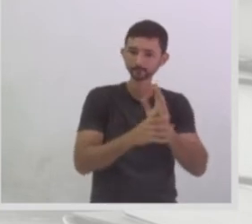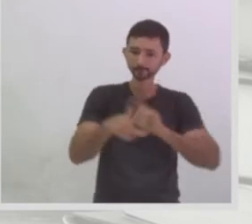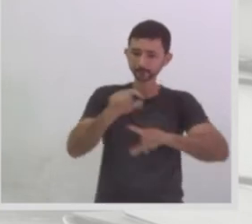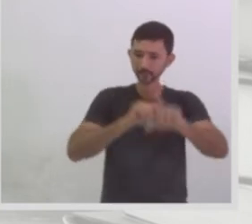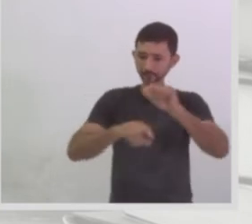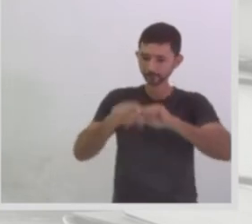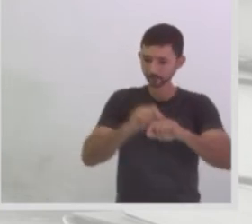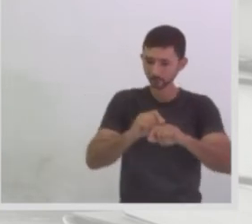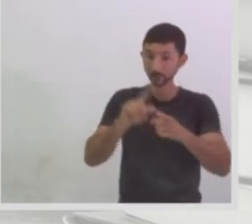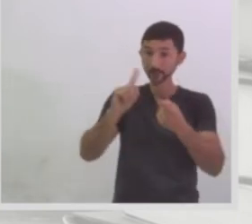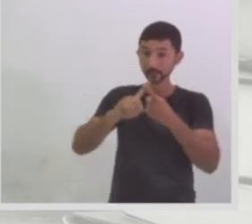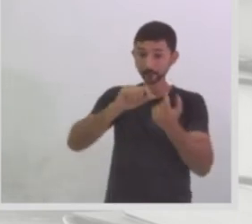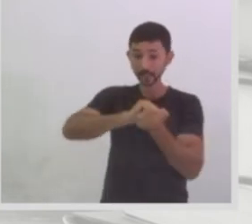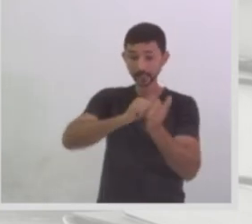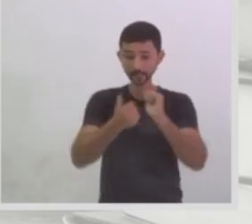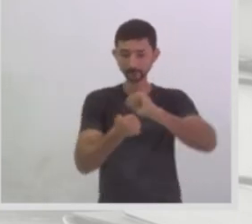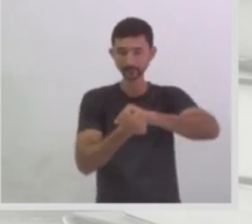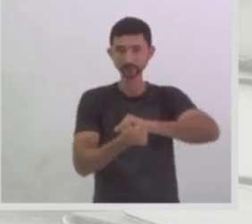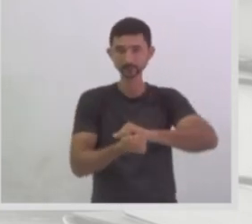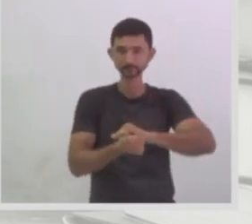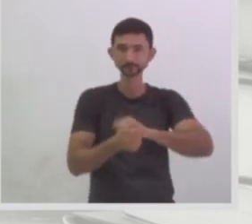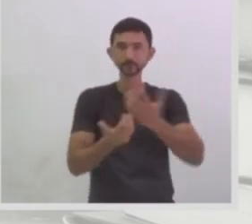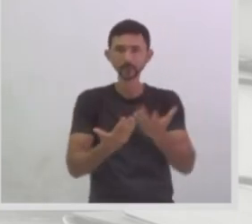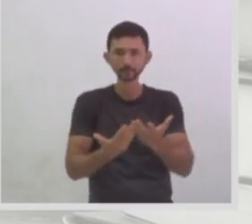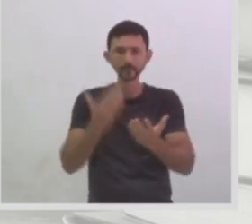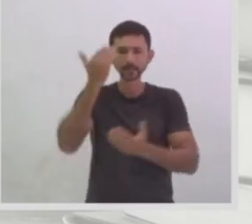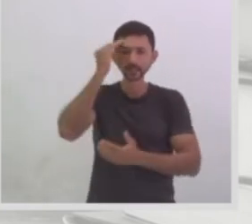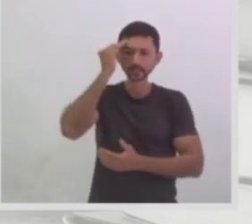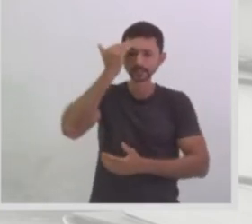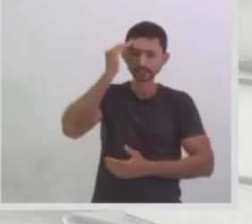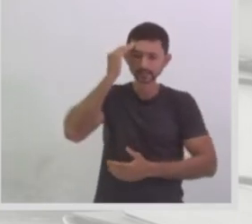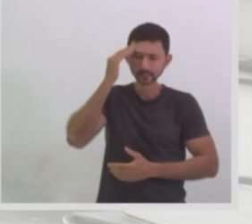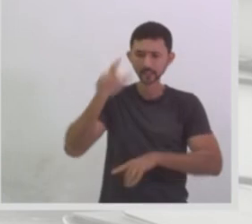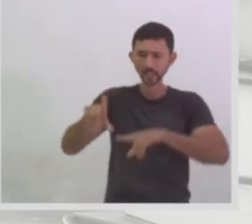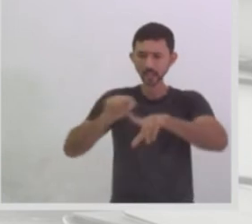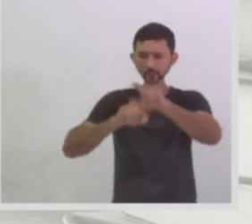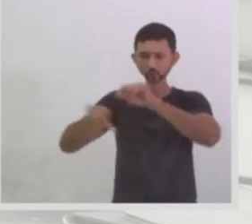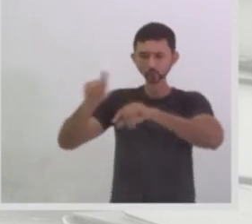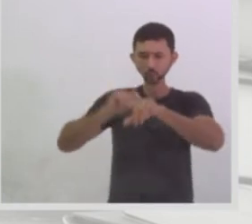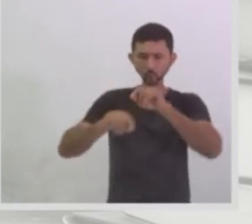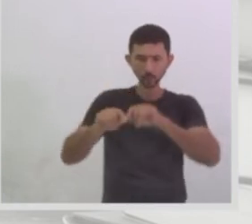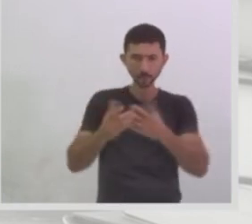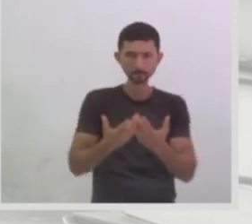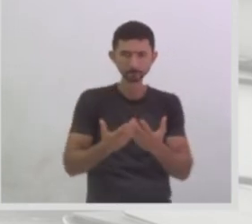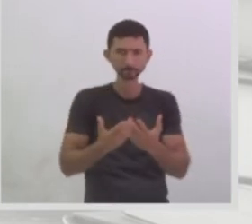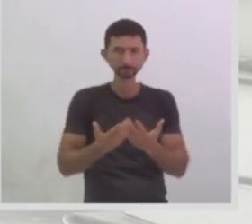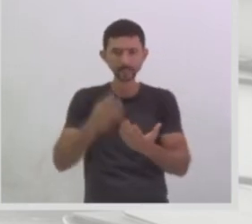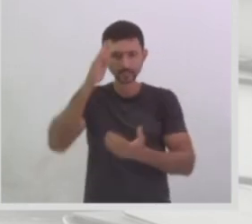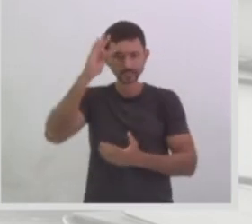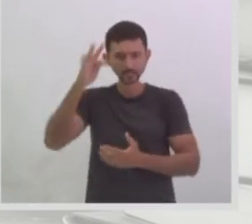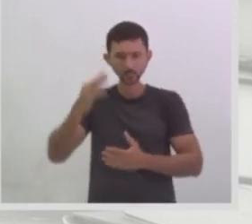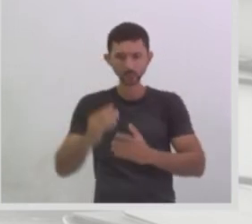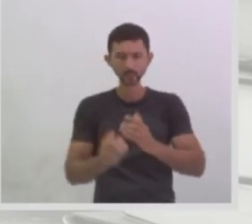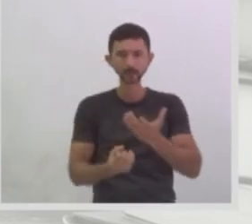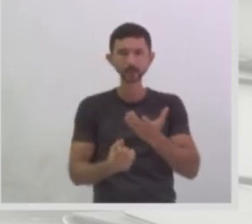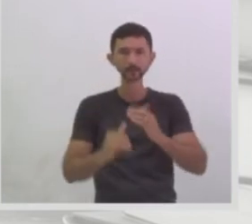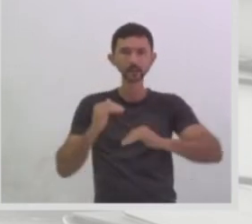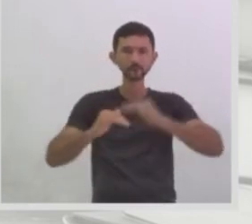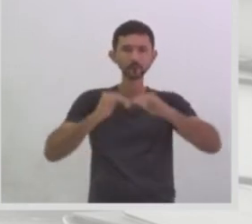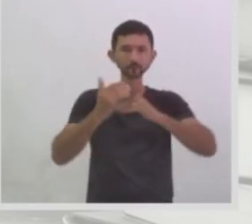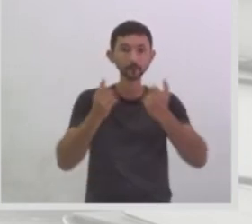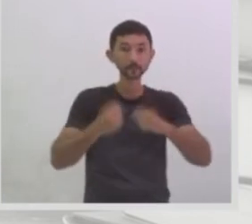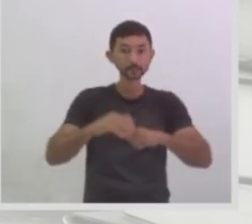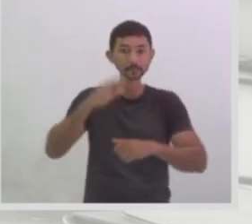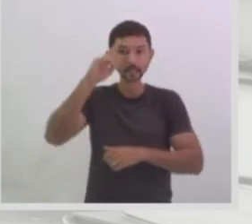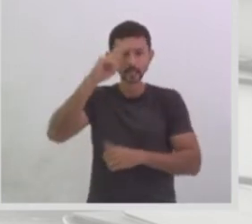e adaptação. Para entender o que é seleção natural, segundo a teoria evolucionista, é preciso lembrar que a